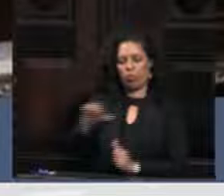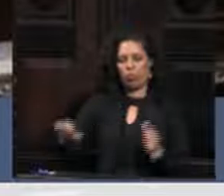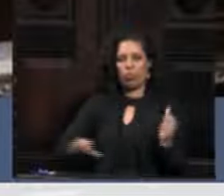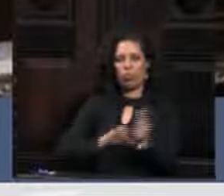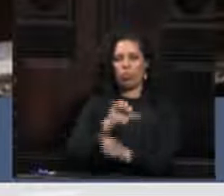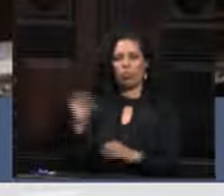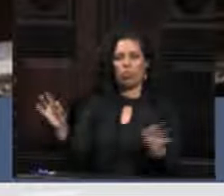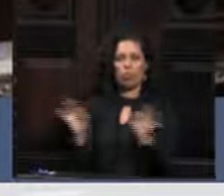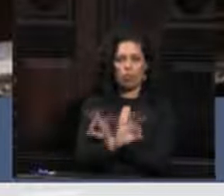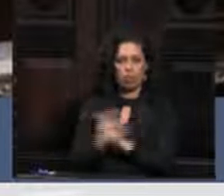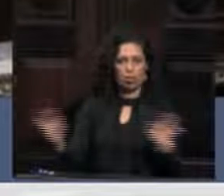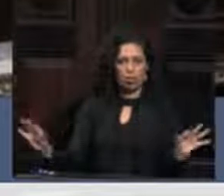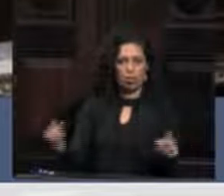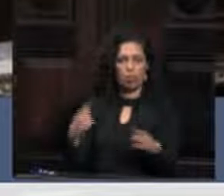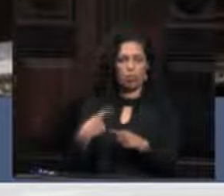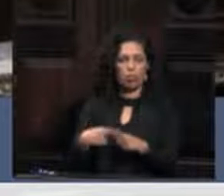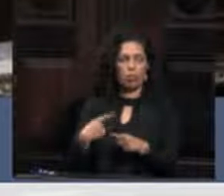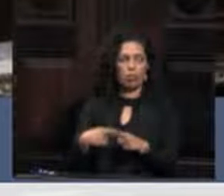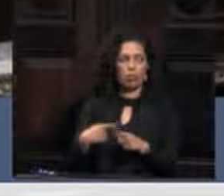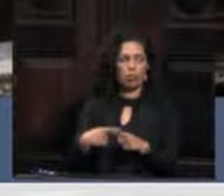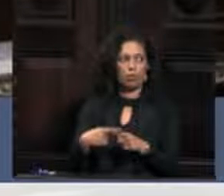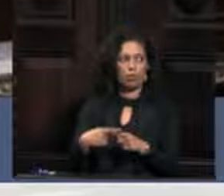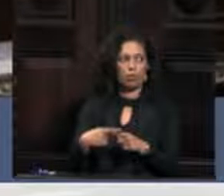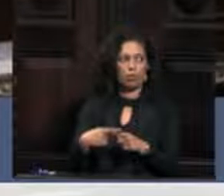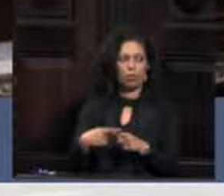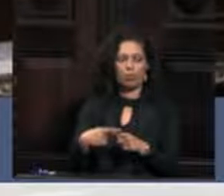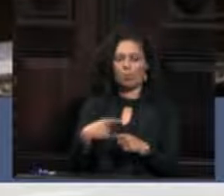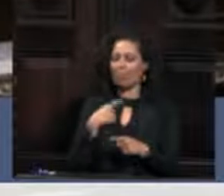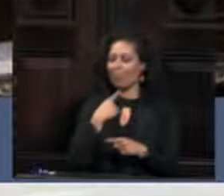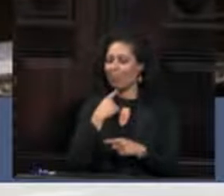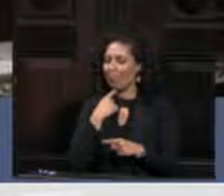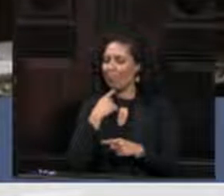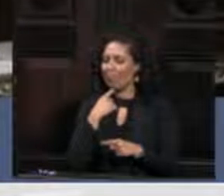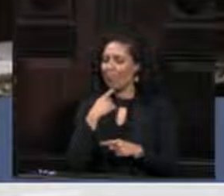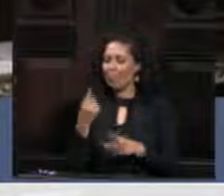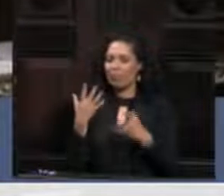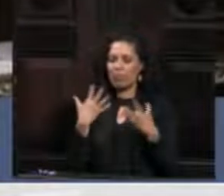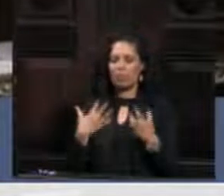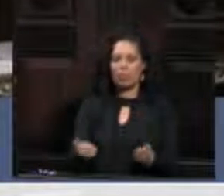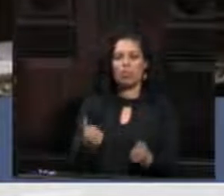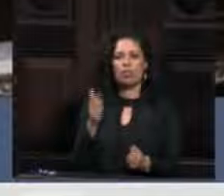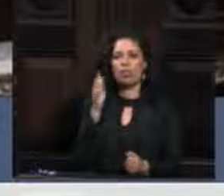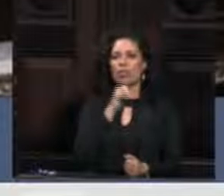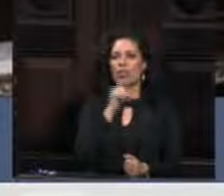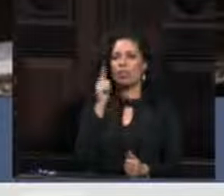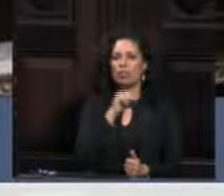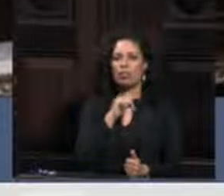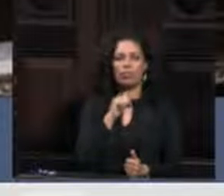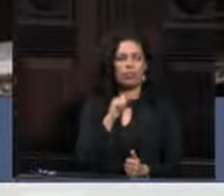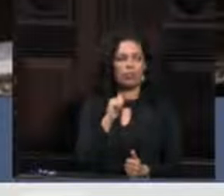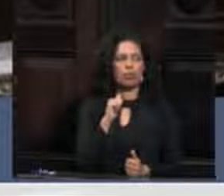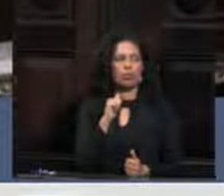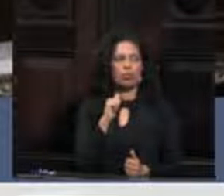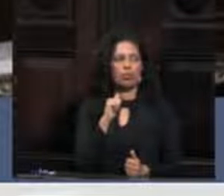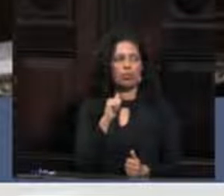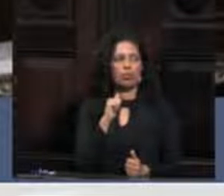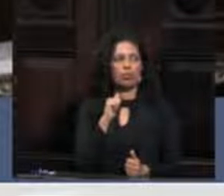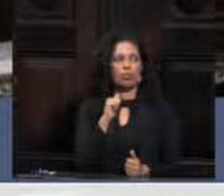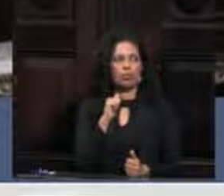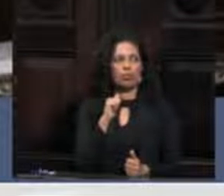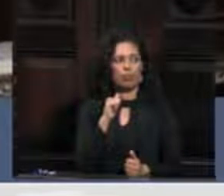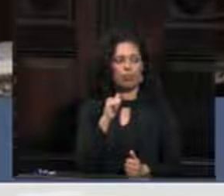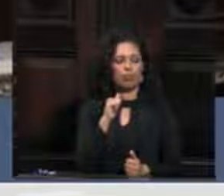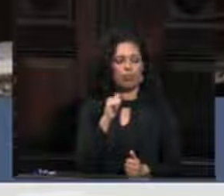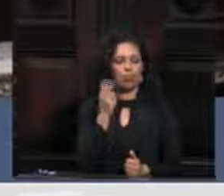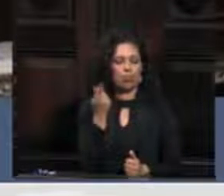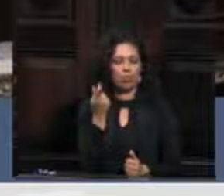porque não concebo que a água seja submetida ao